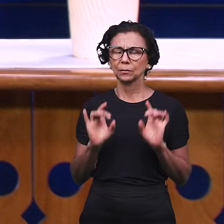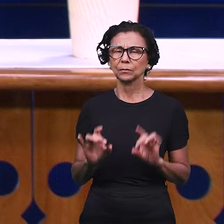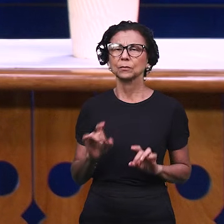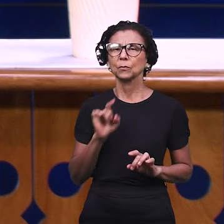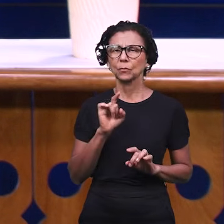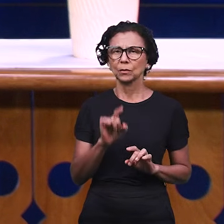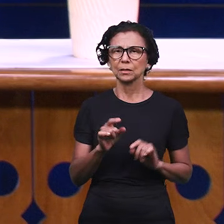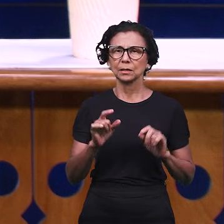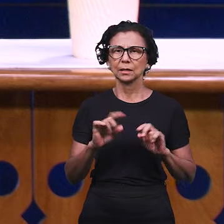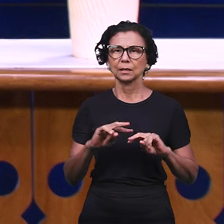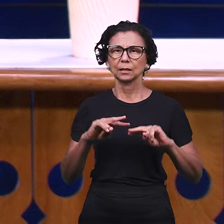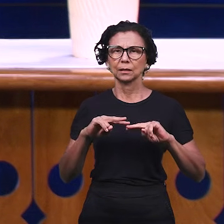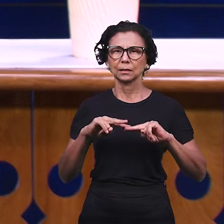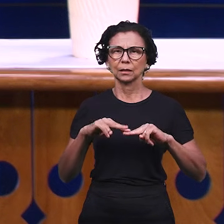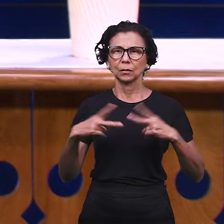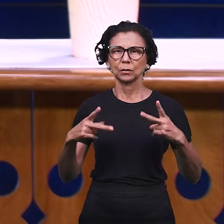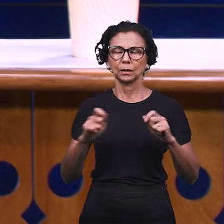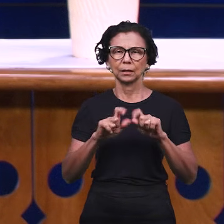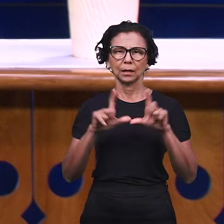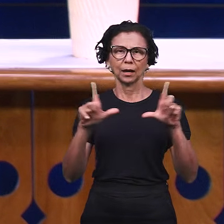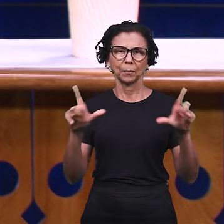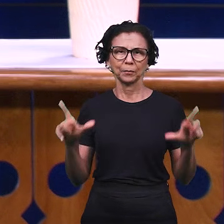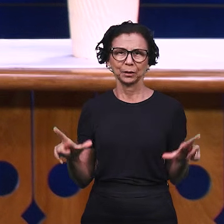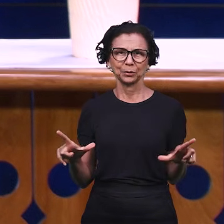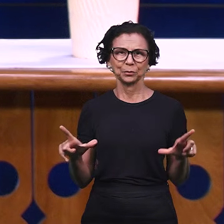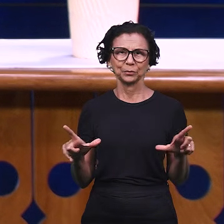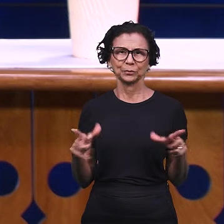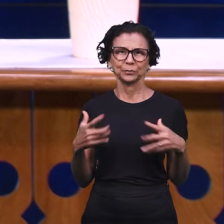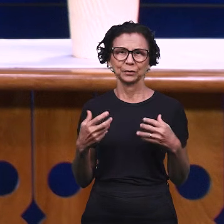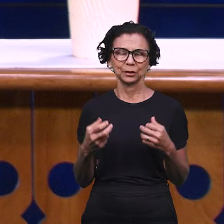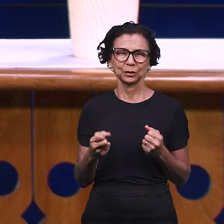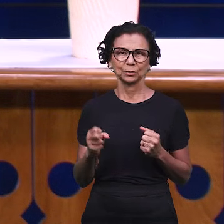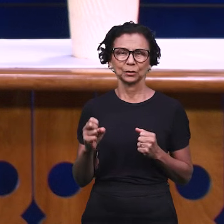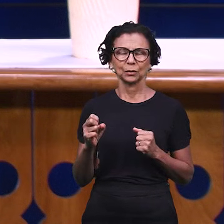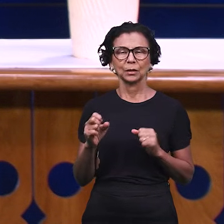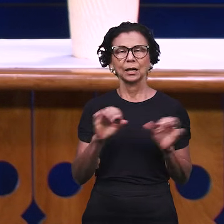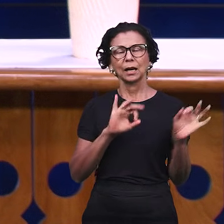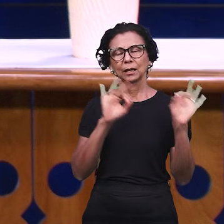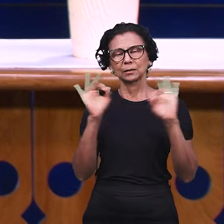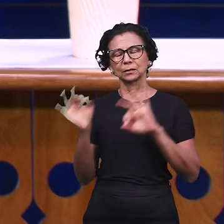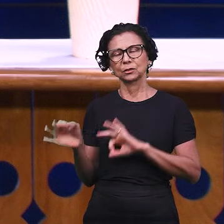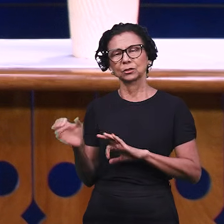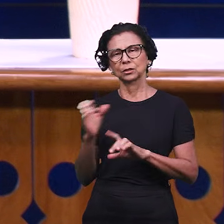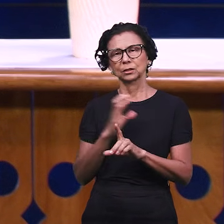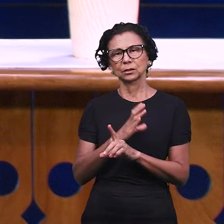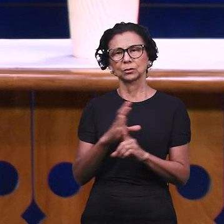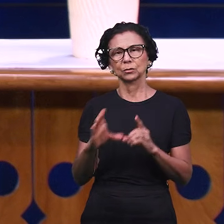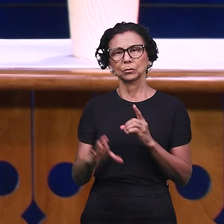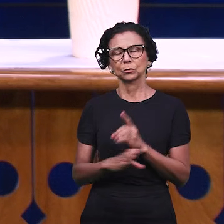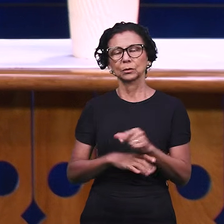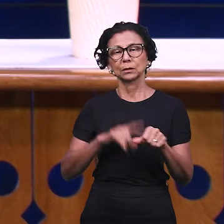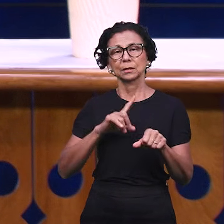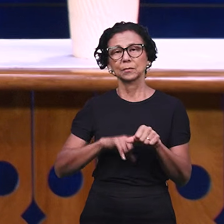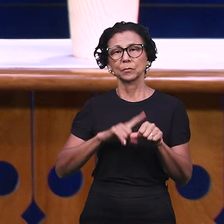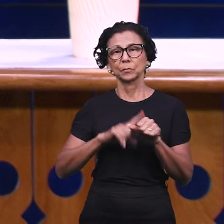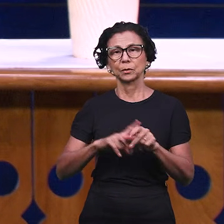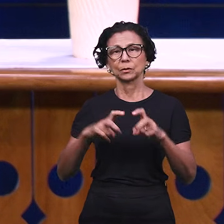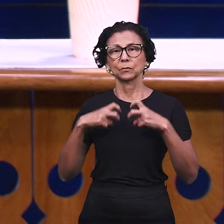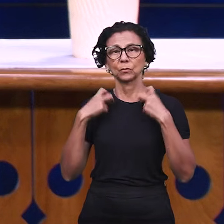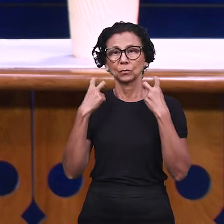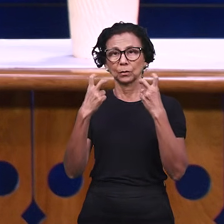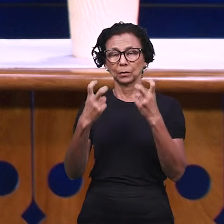colocarmos diante do Senhor. Nós vamos fazer uma oração de clamor, pedindo uma bênção de comunhão com o Espírito Santo.